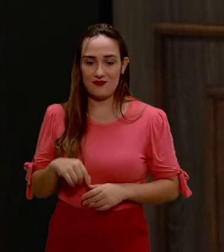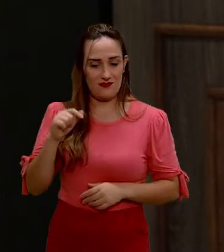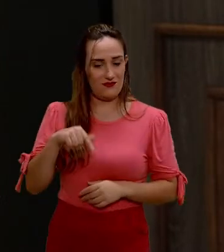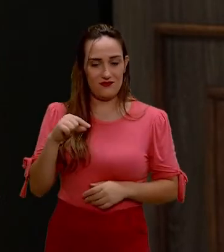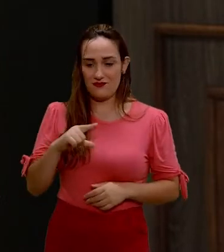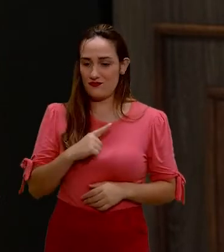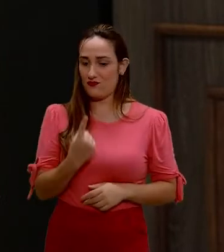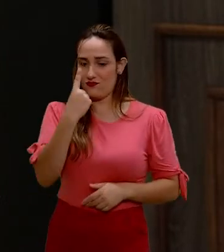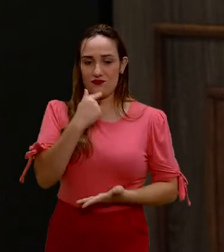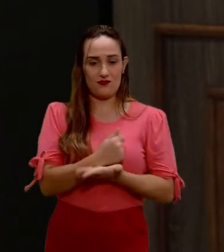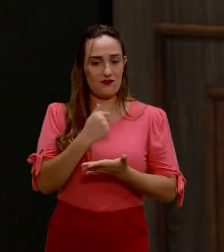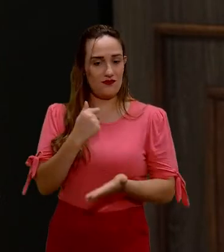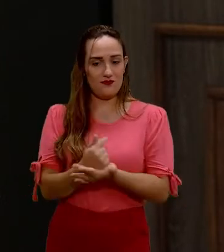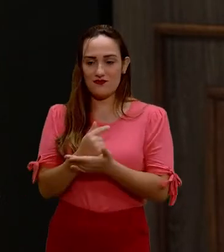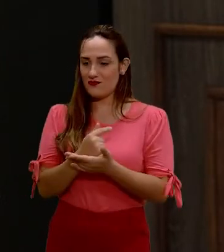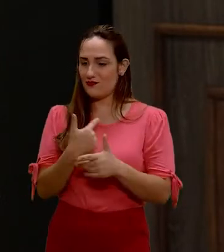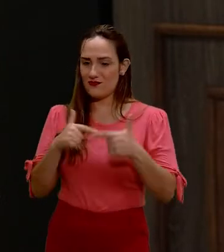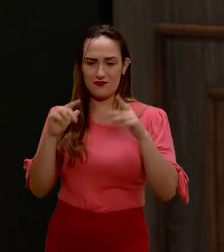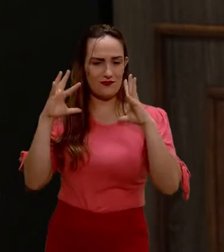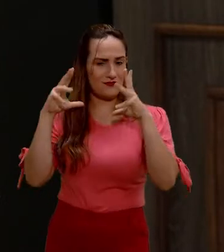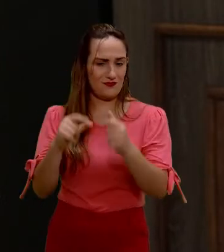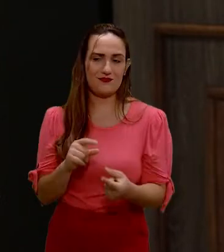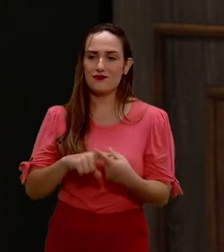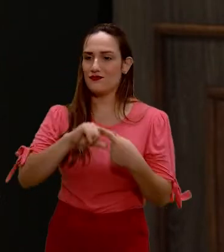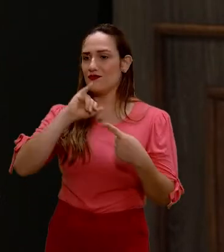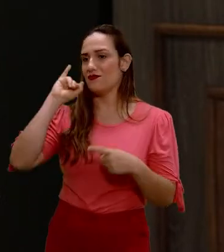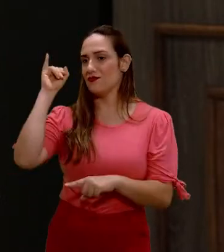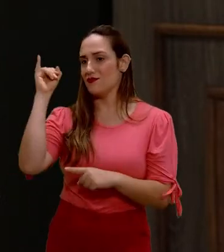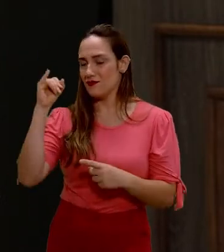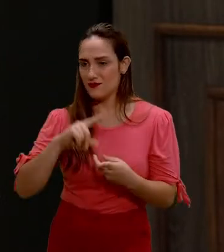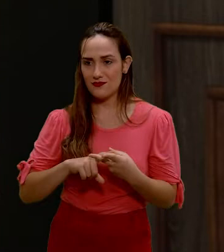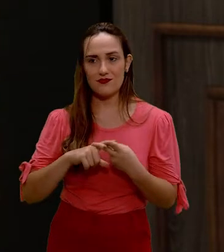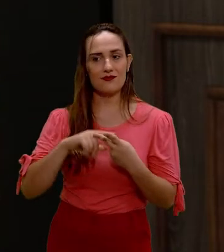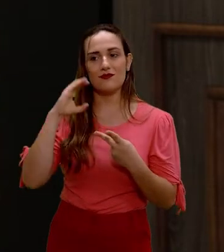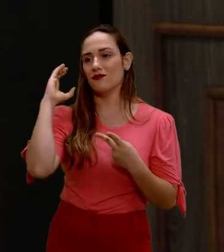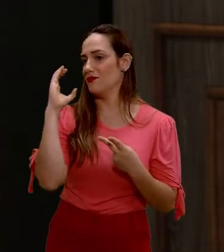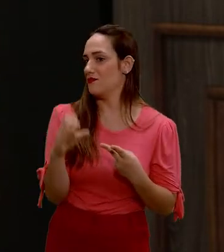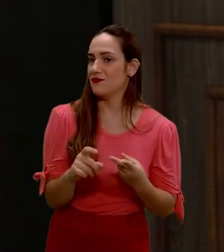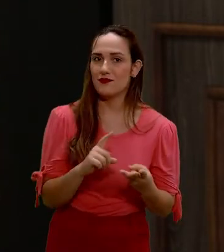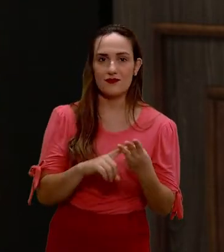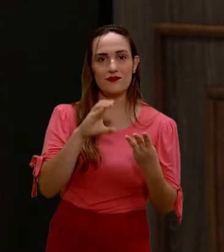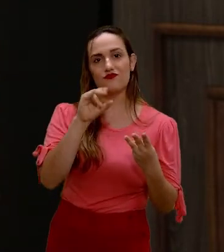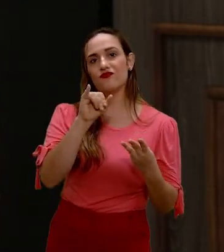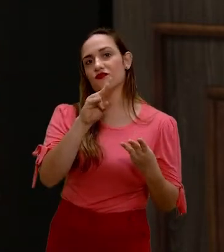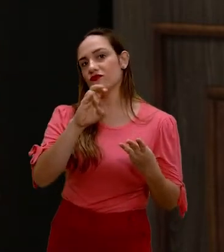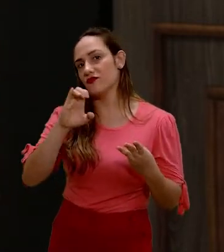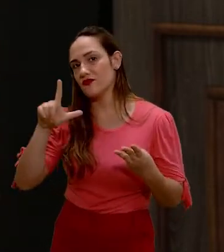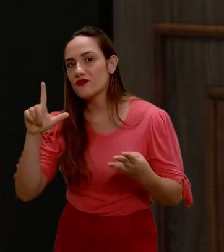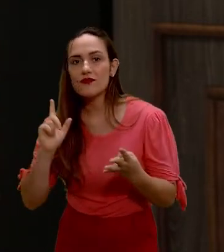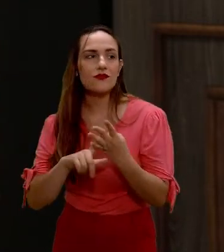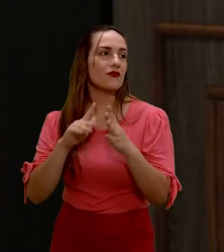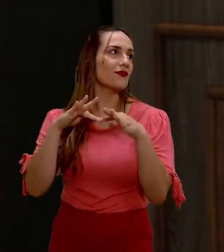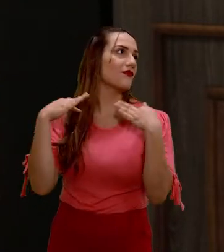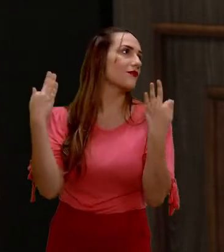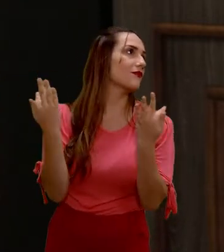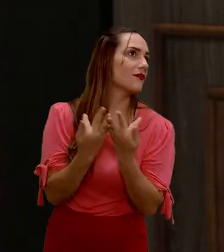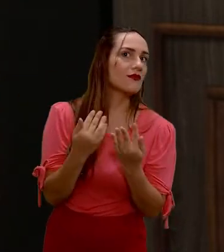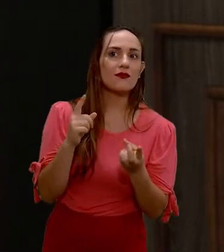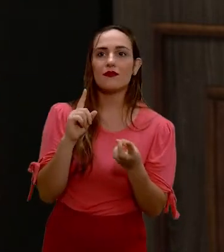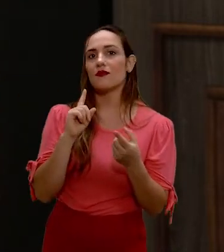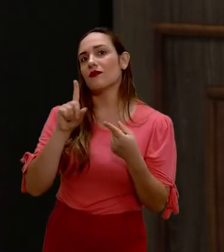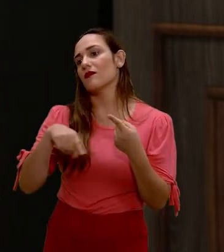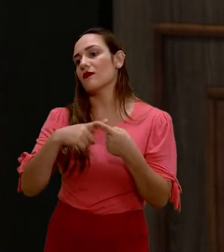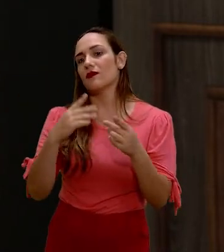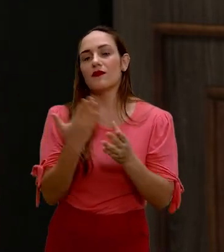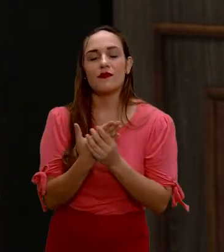único cartório que ele toca tudo. Ele toca de júri, crime, tóxico, procedimentos especiais